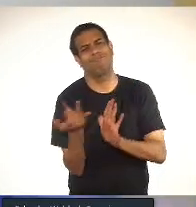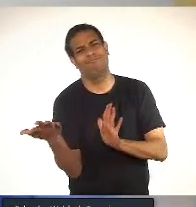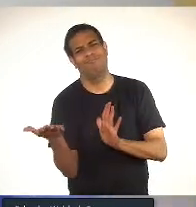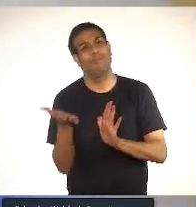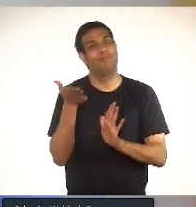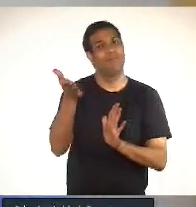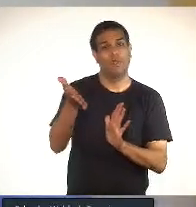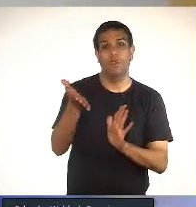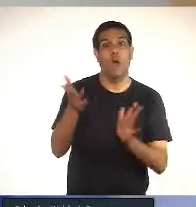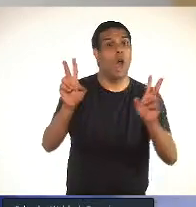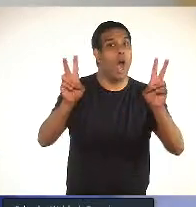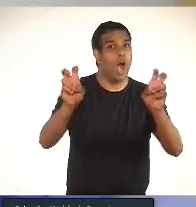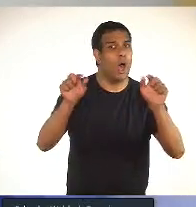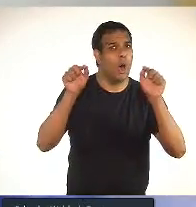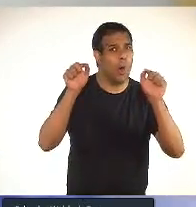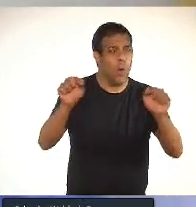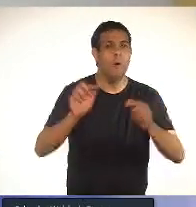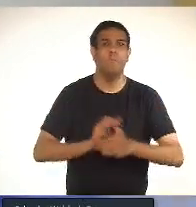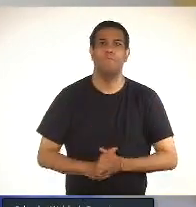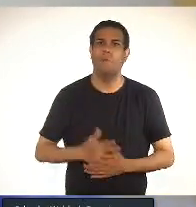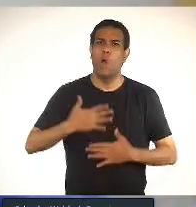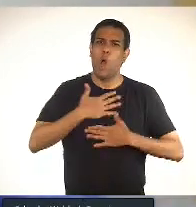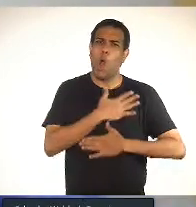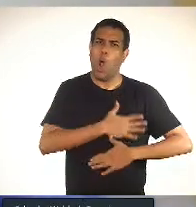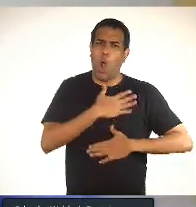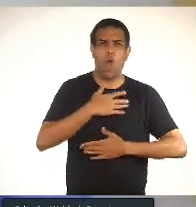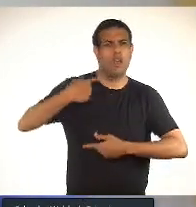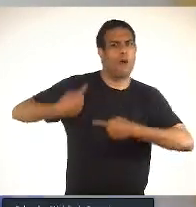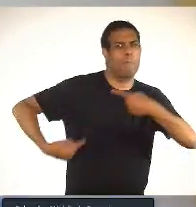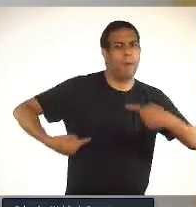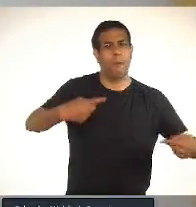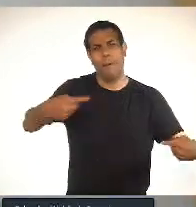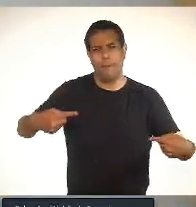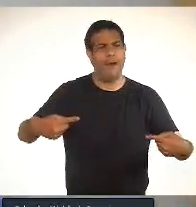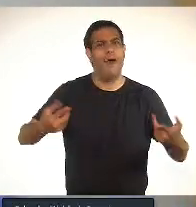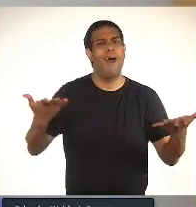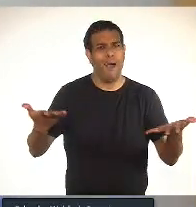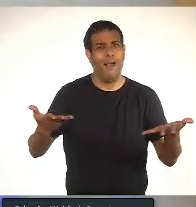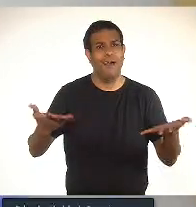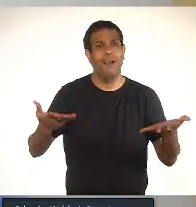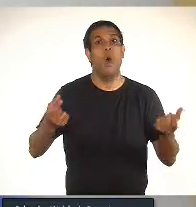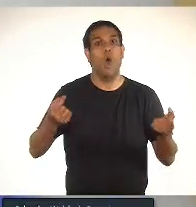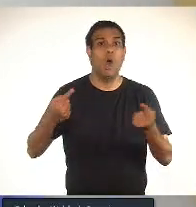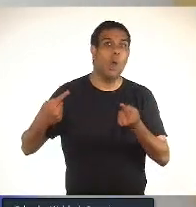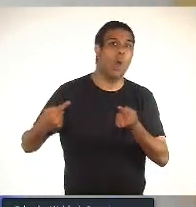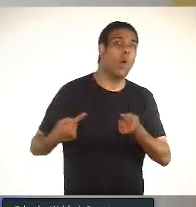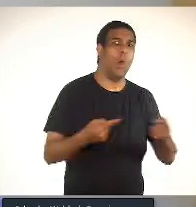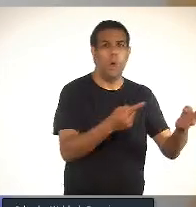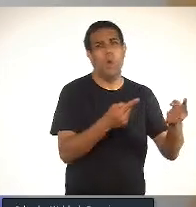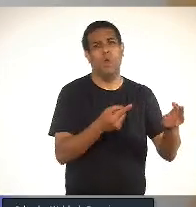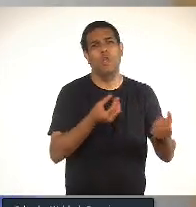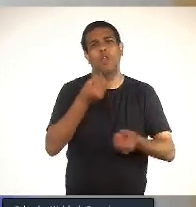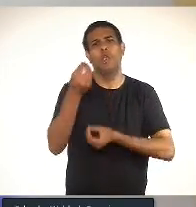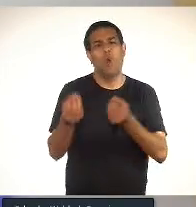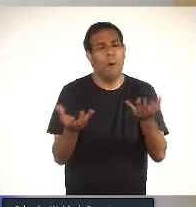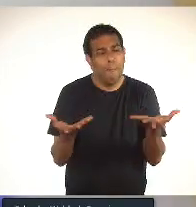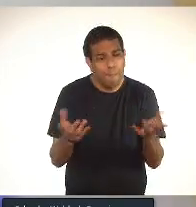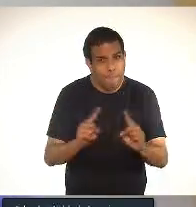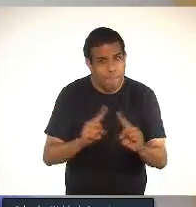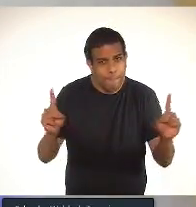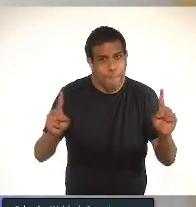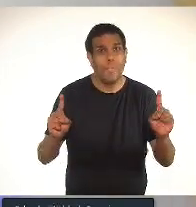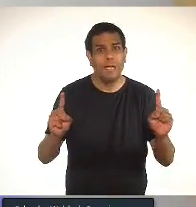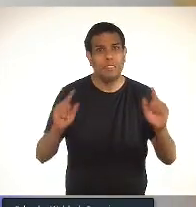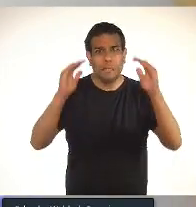Paulo Teixeira, esse é um tema que Vossa Excelência gosta de debater, o tema da intolerância religiosa, mas é claro que